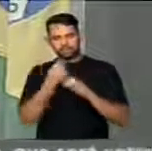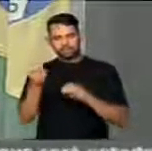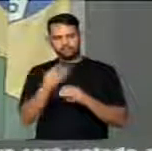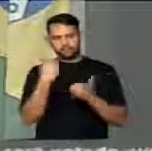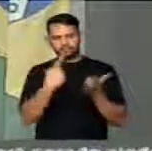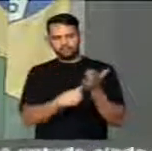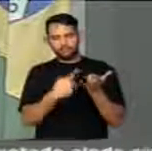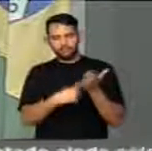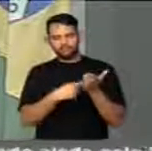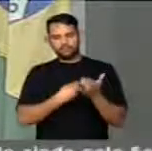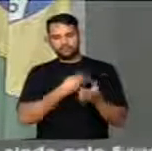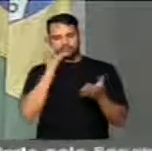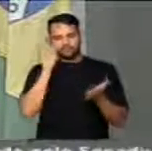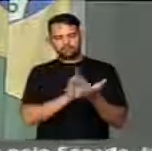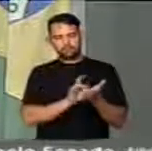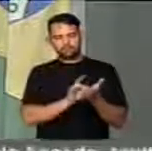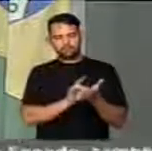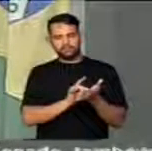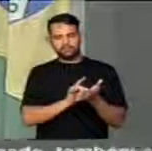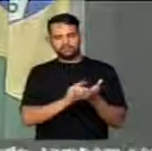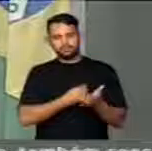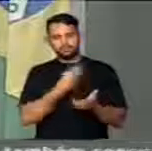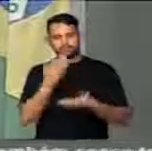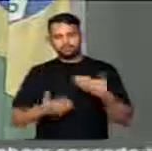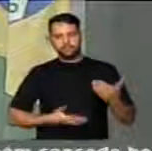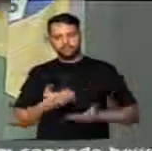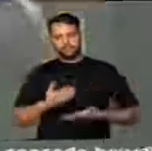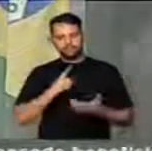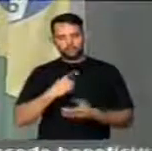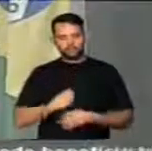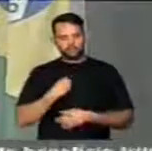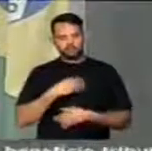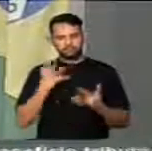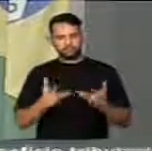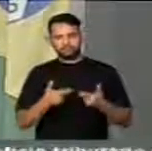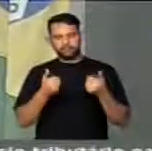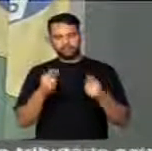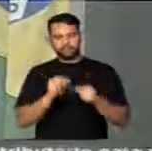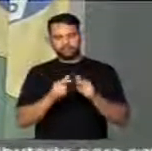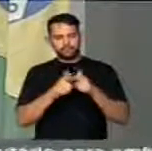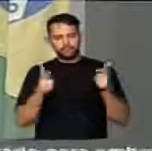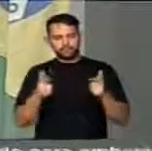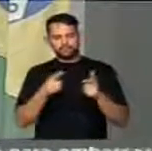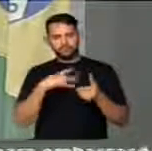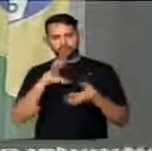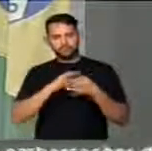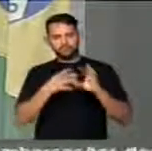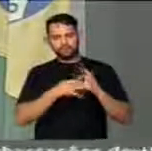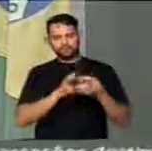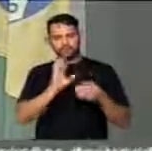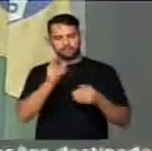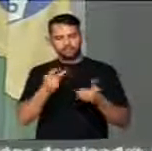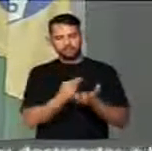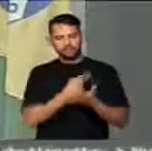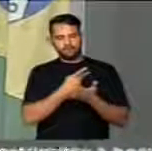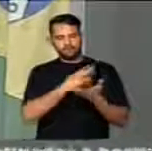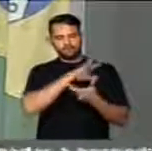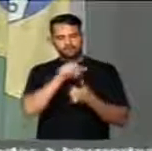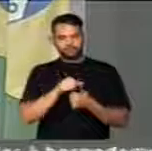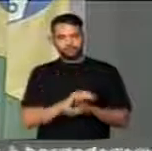ordem no Brasil, nos ajude no combate a esse nível de letalidade das quadrilhas